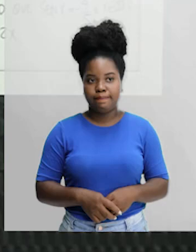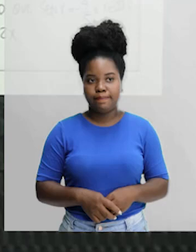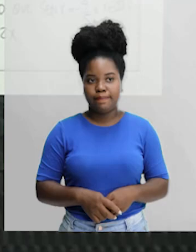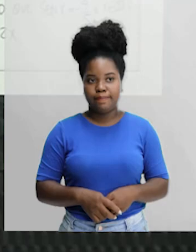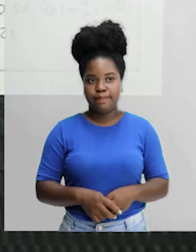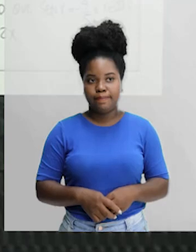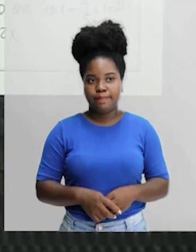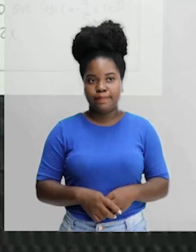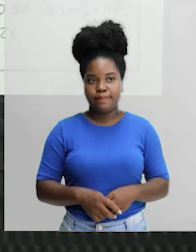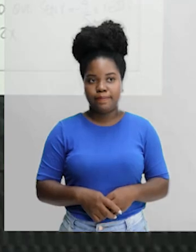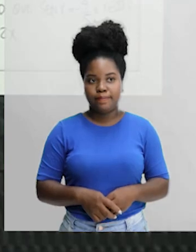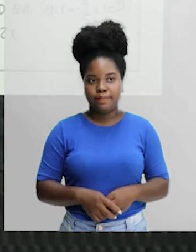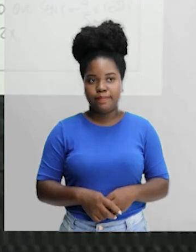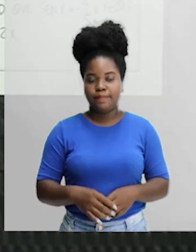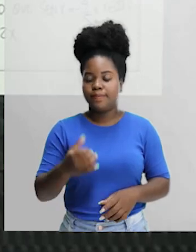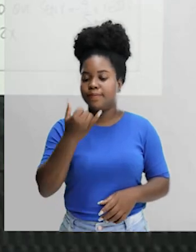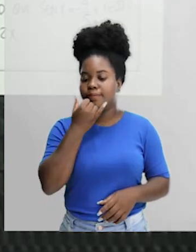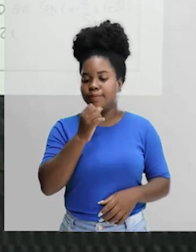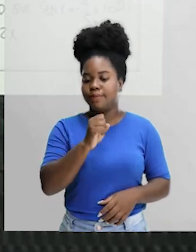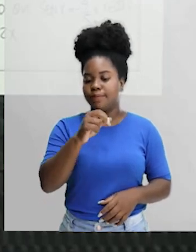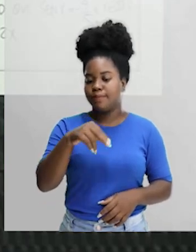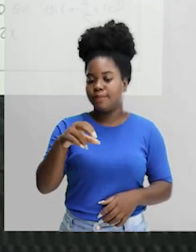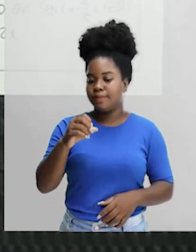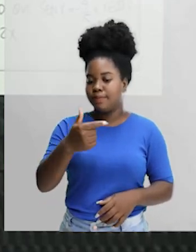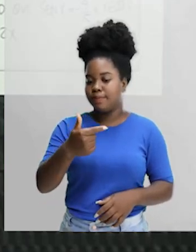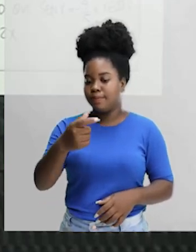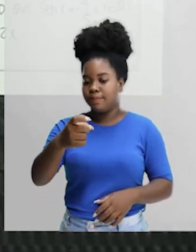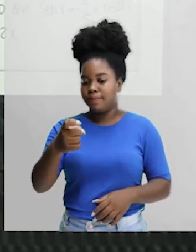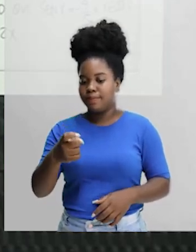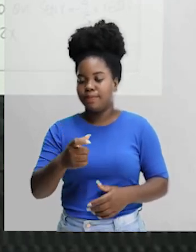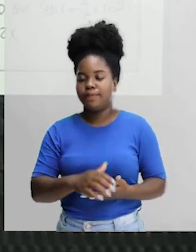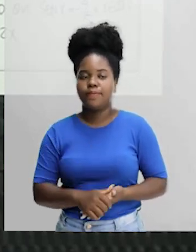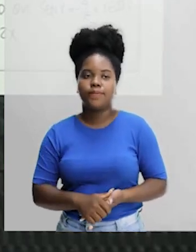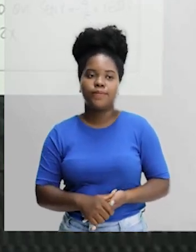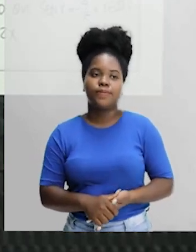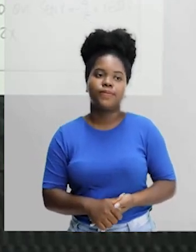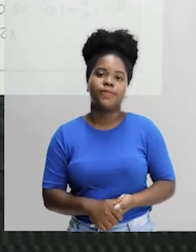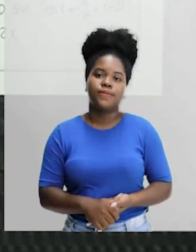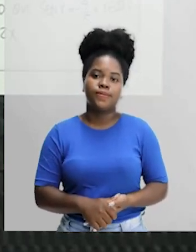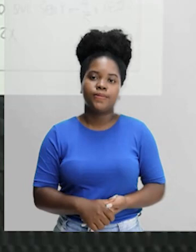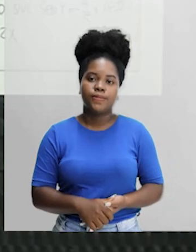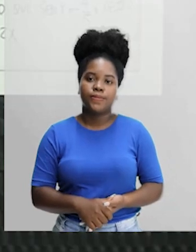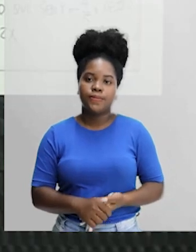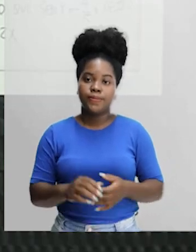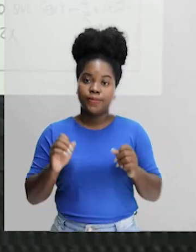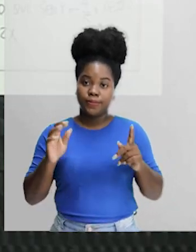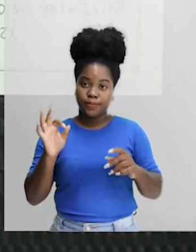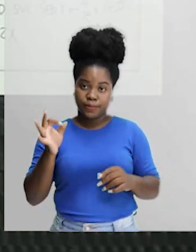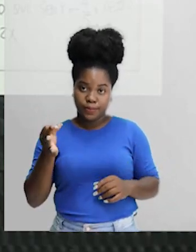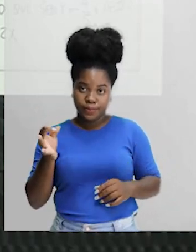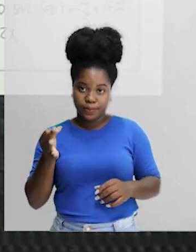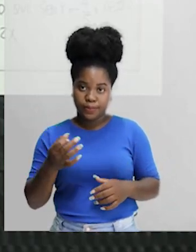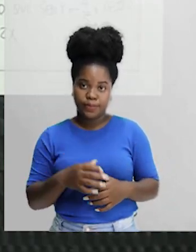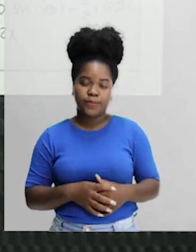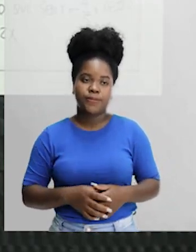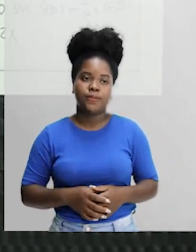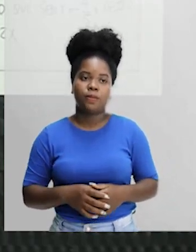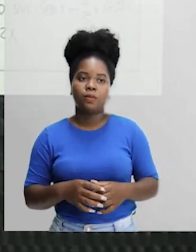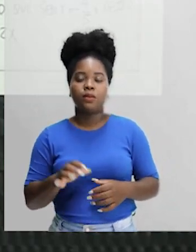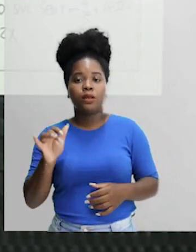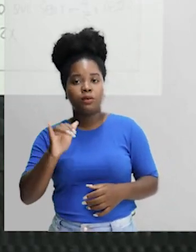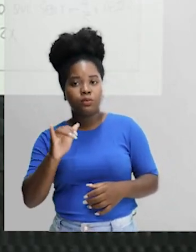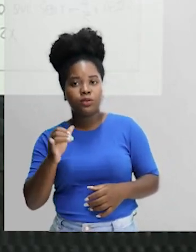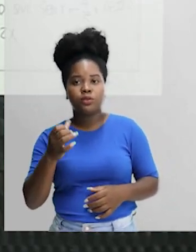o seno de 2x, não o cosseno. Seno de 2x. Certinho? Então,